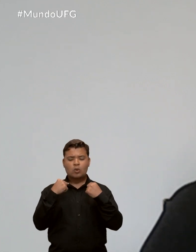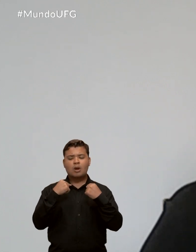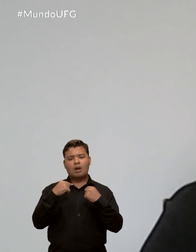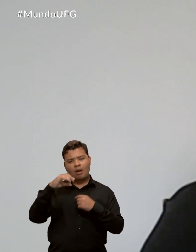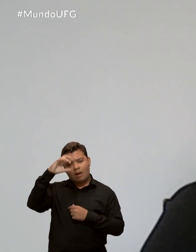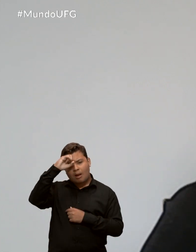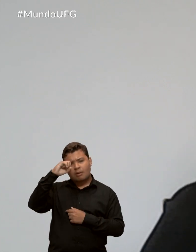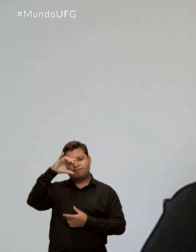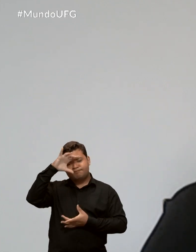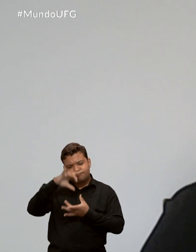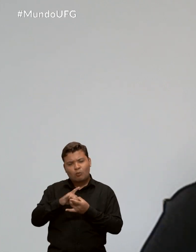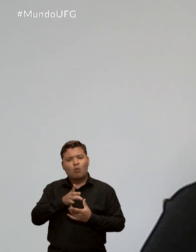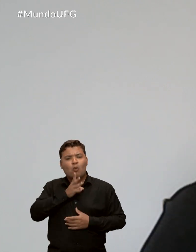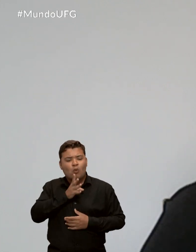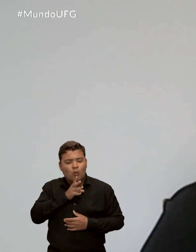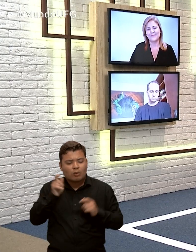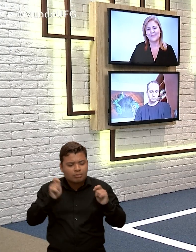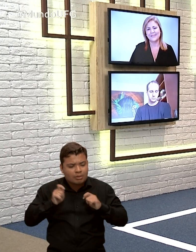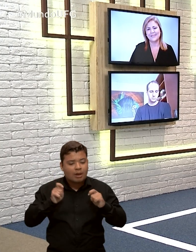literário.